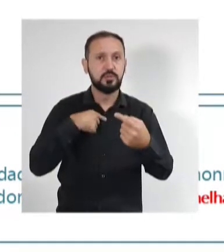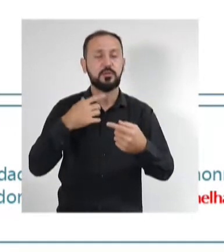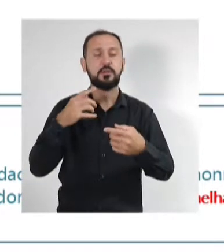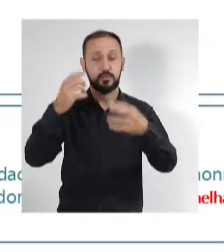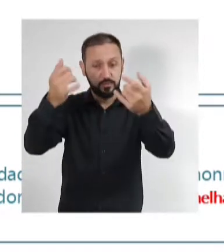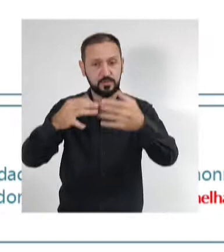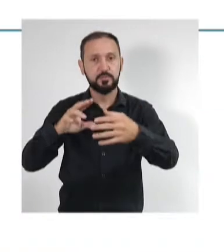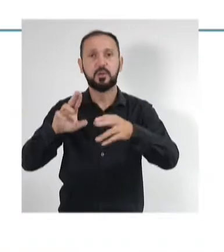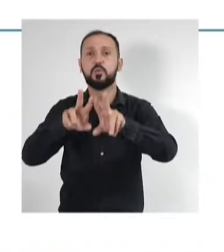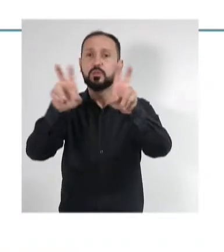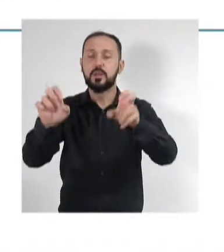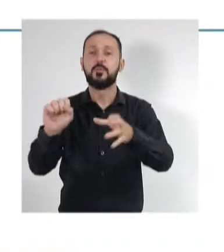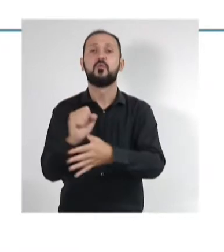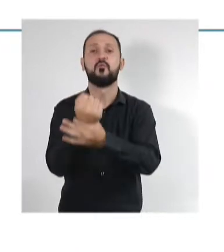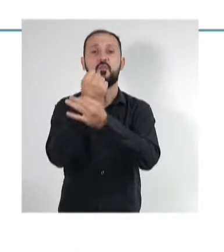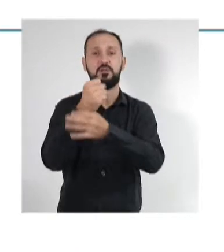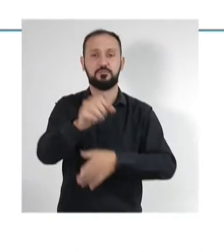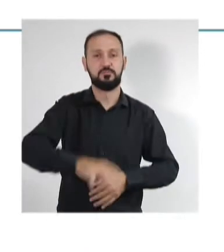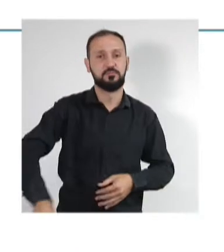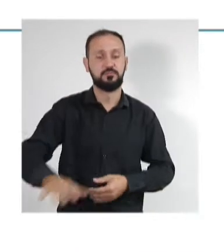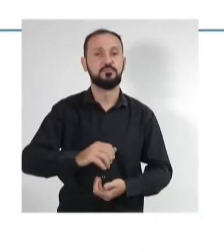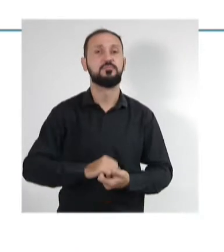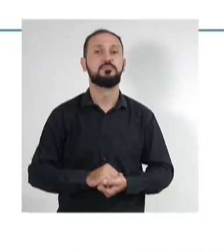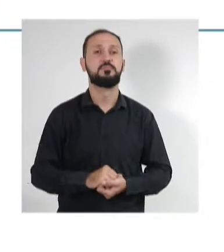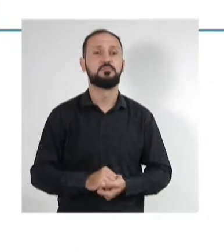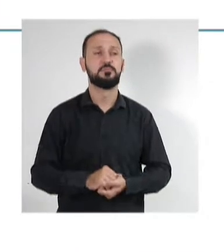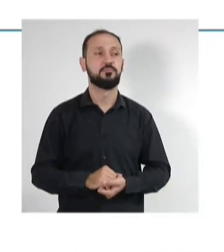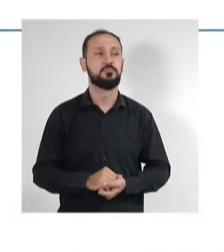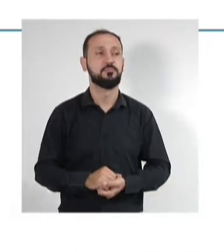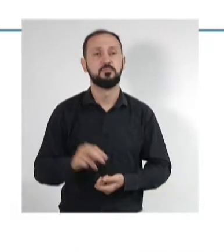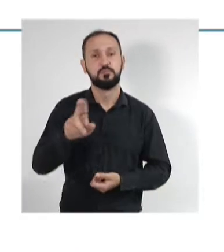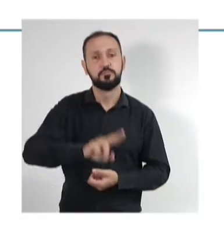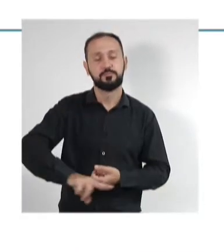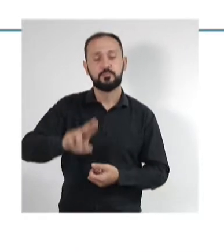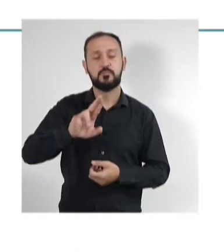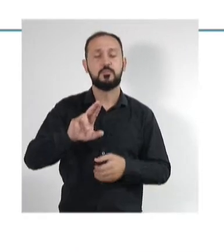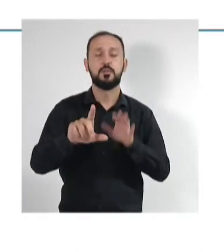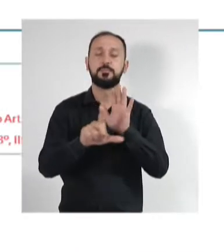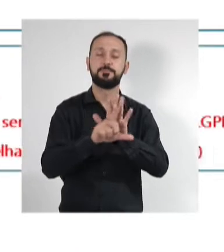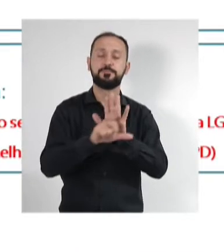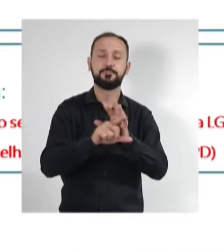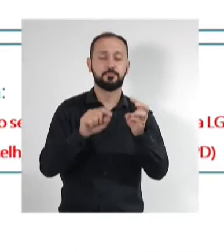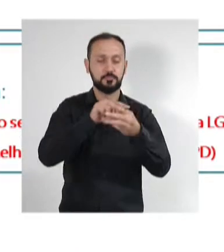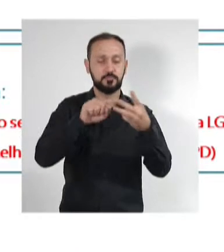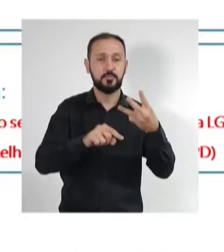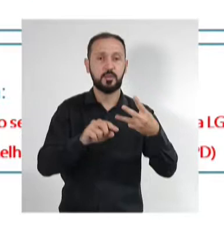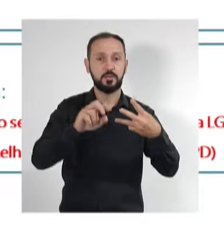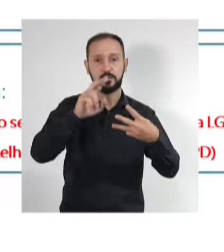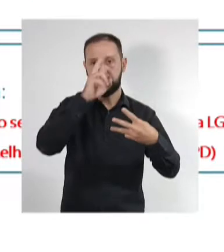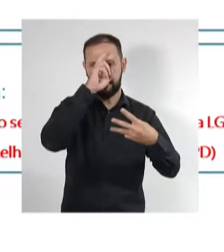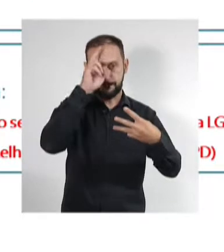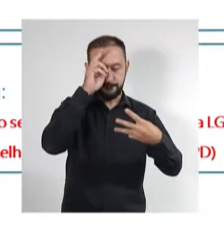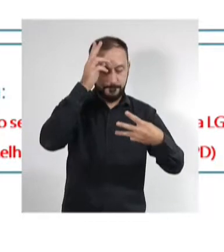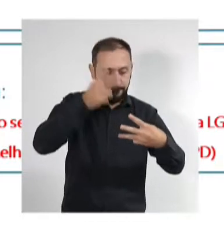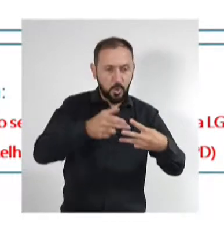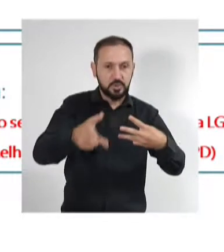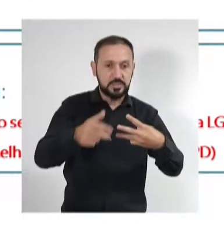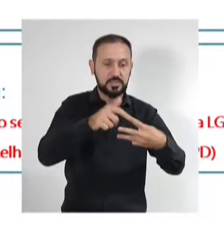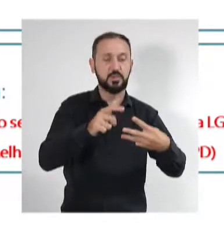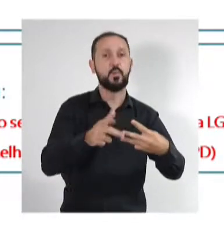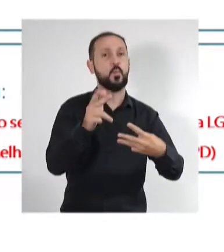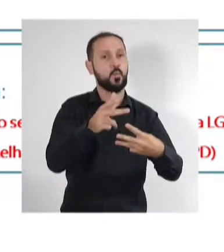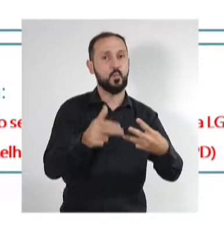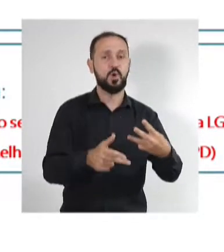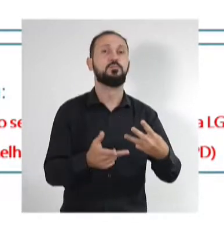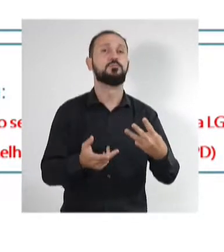confiança social mais adiante. Aqui, aplicabilidade da lei. A gente tem 3 hipóteses semelhantes ao do